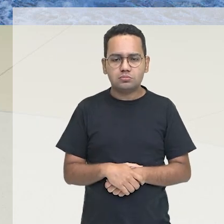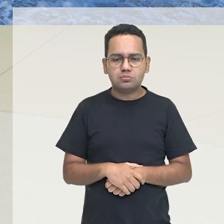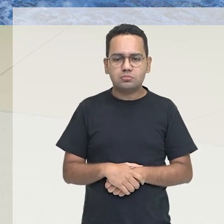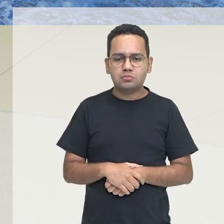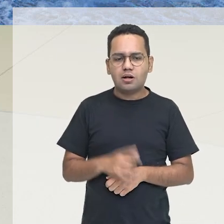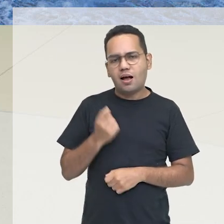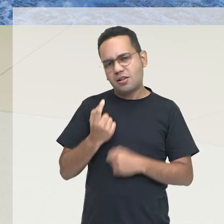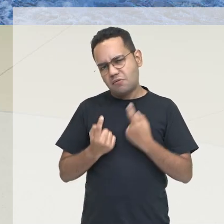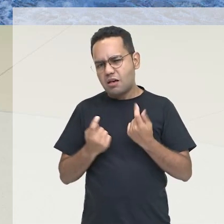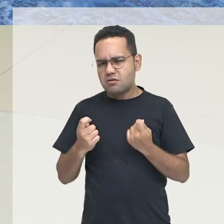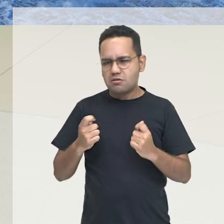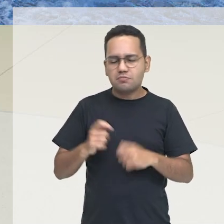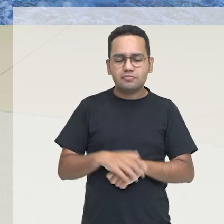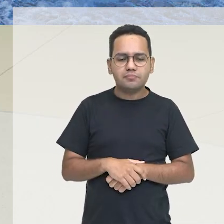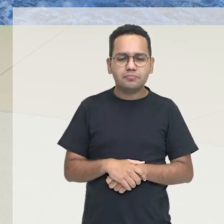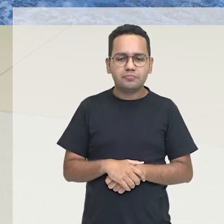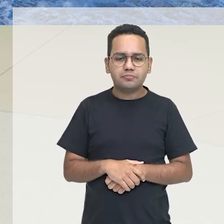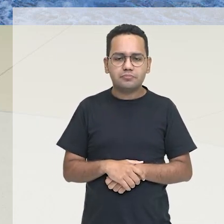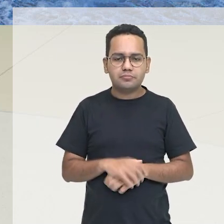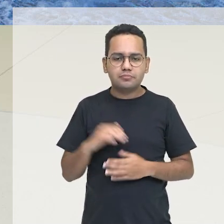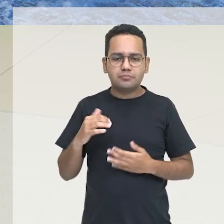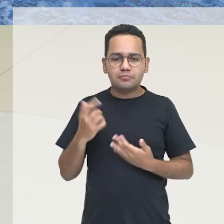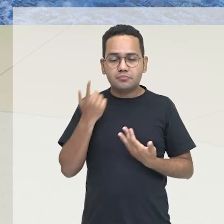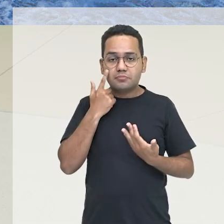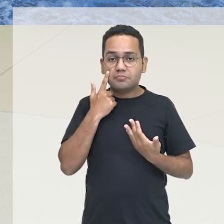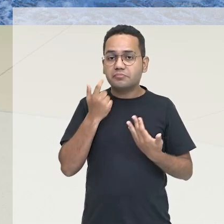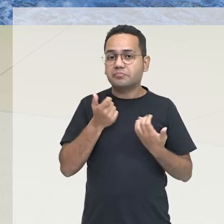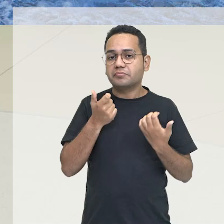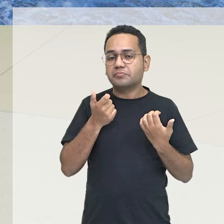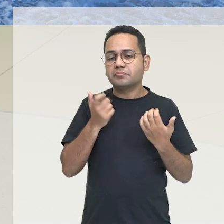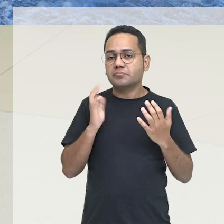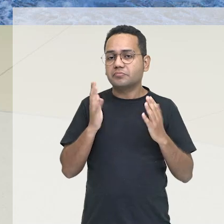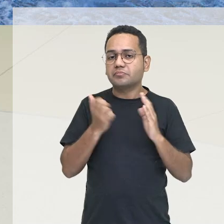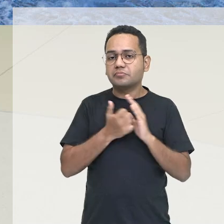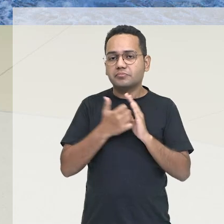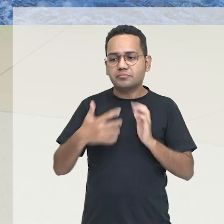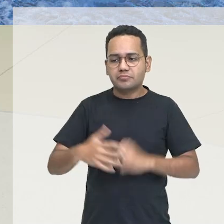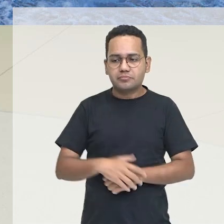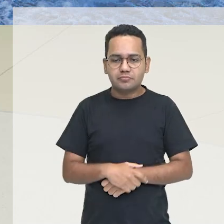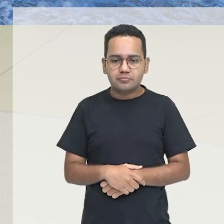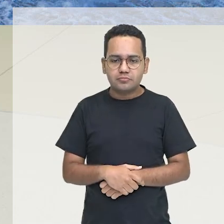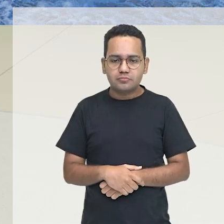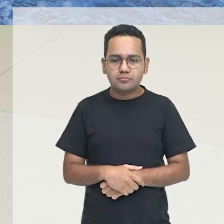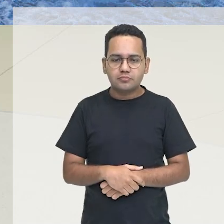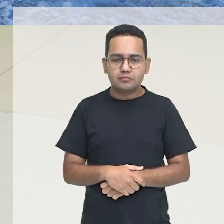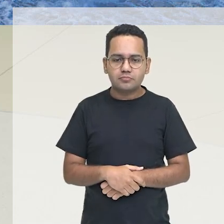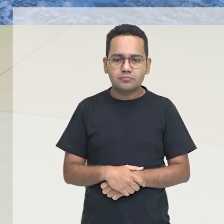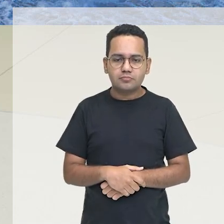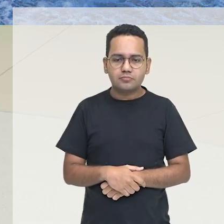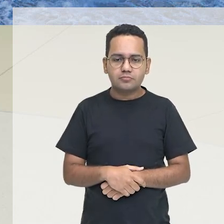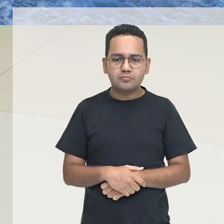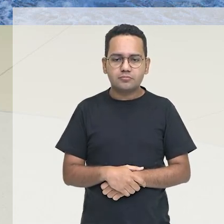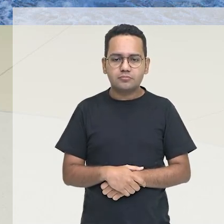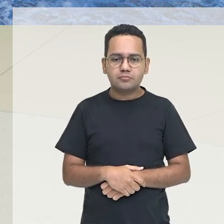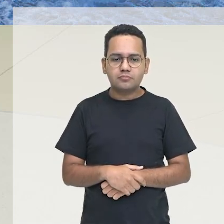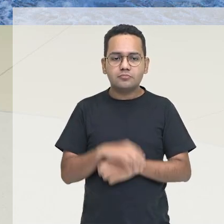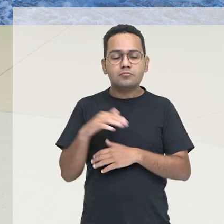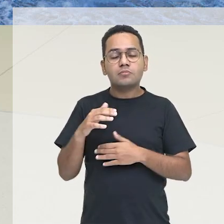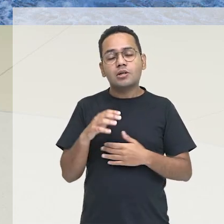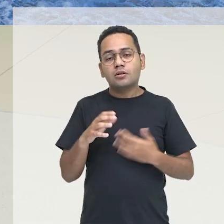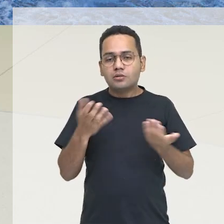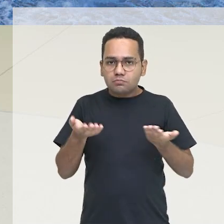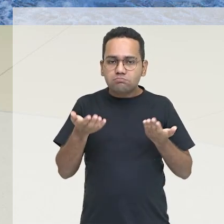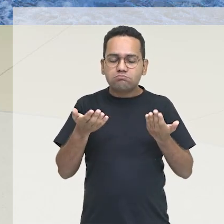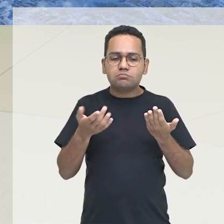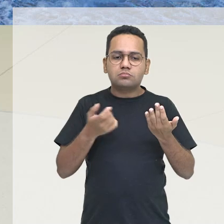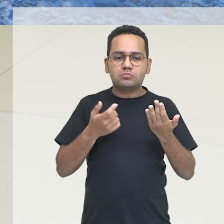as características. E quando se fala em energia solar, energia fotovoltaica,